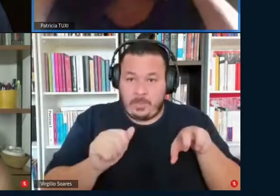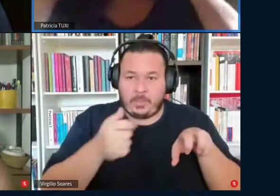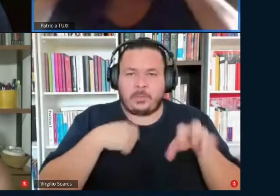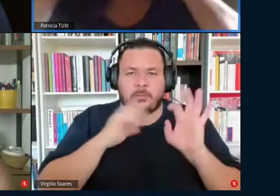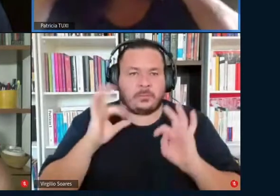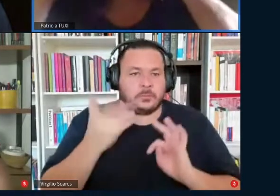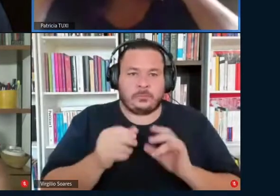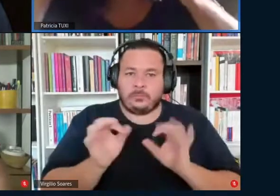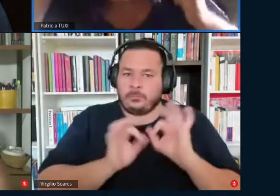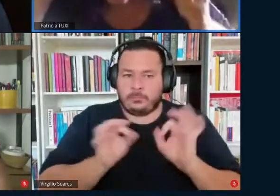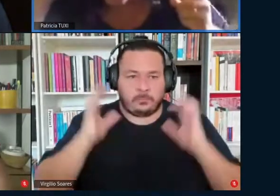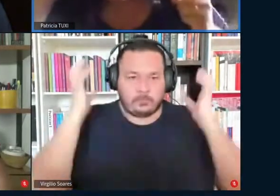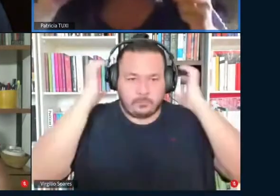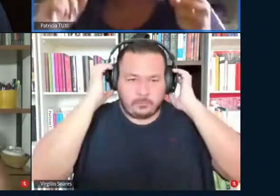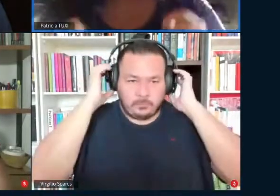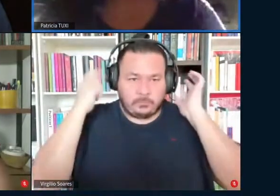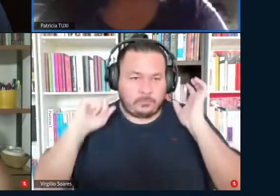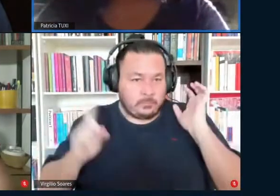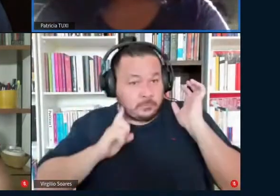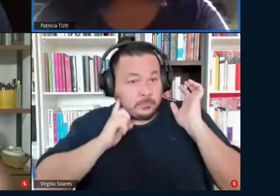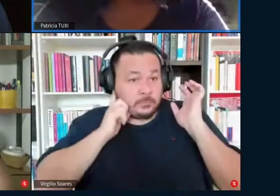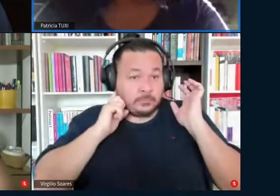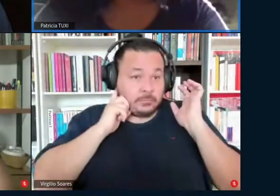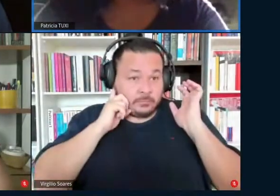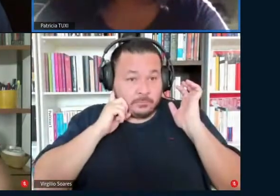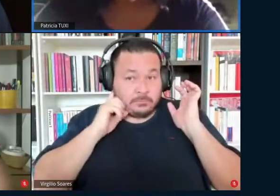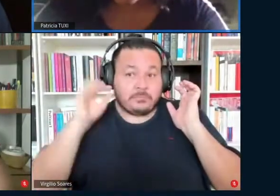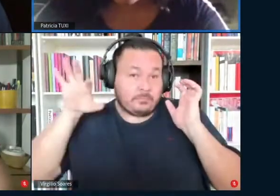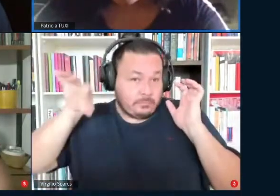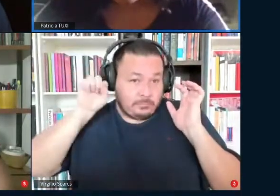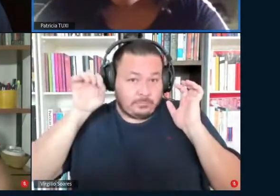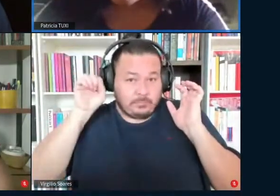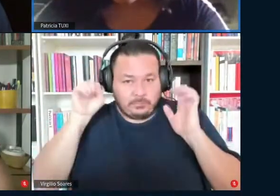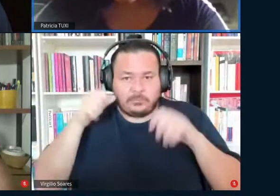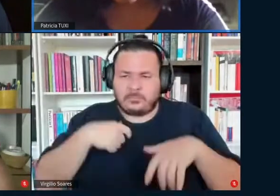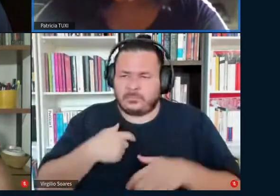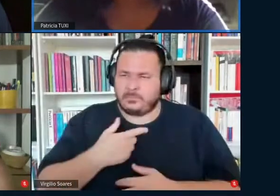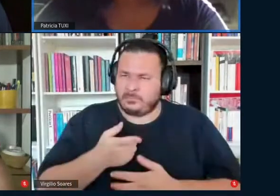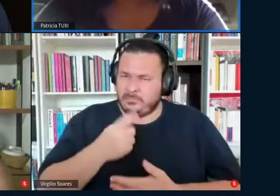se prepara com um fone interno, outro externo. E eu fiquei pensando, é